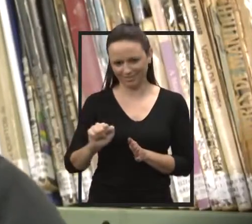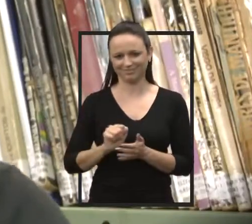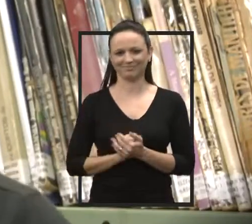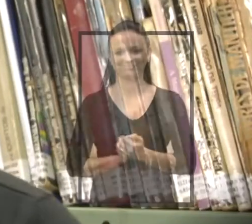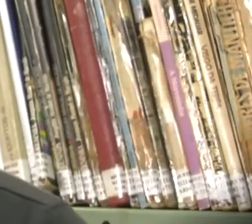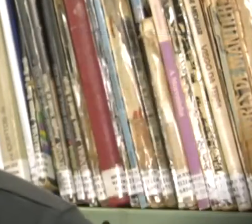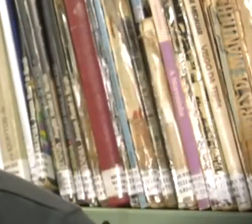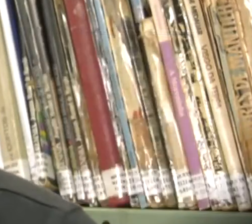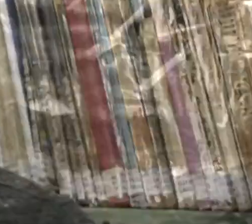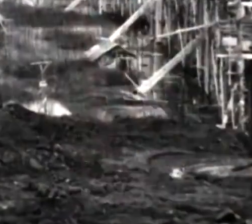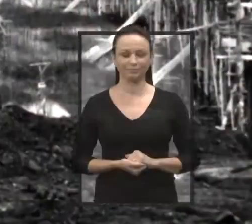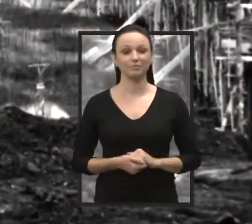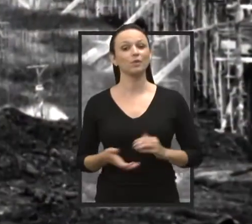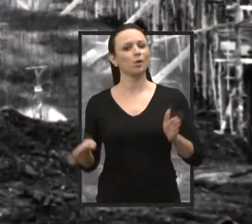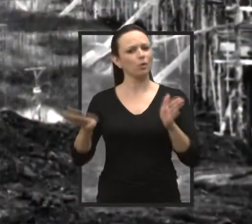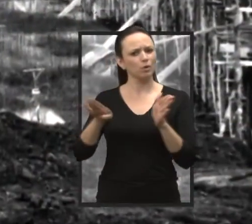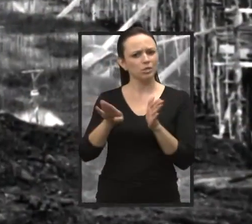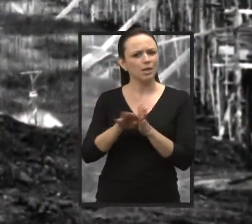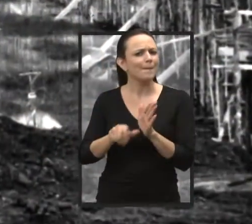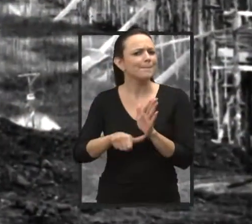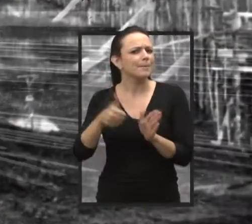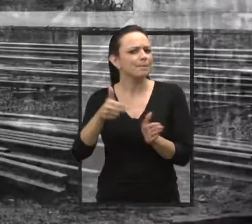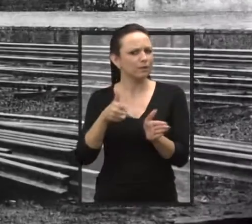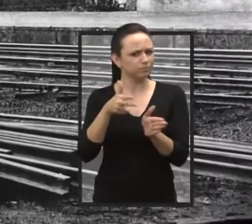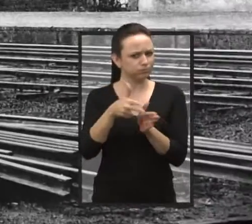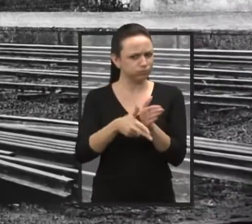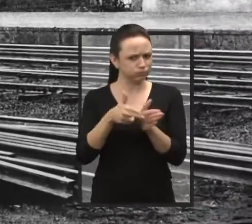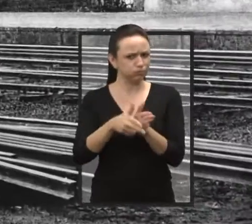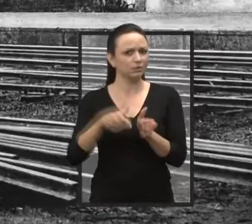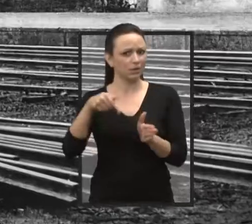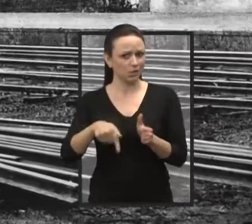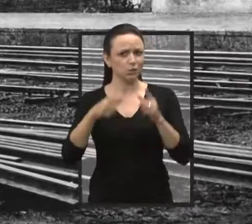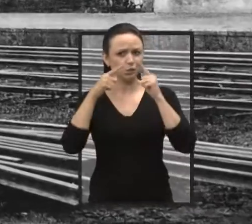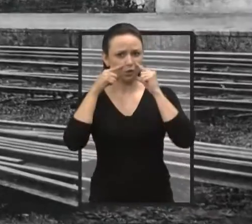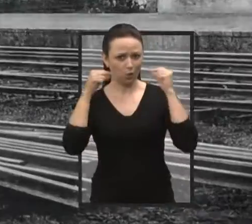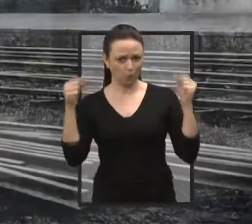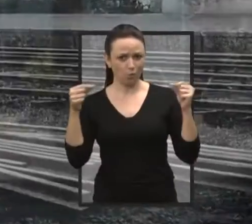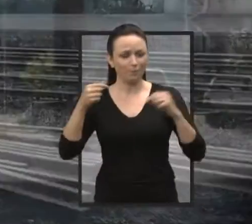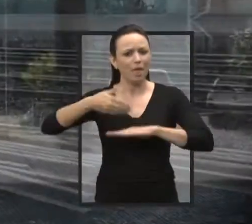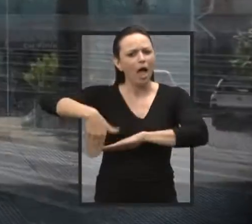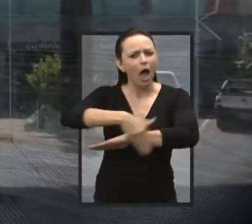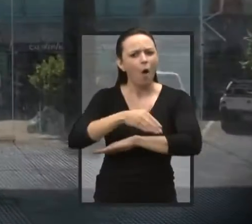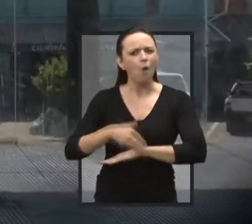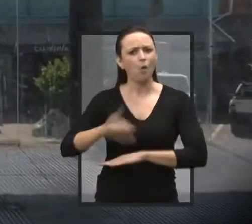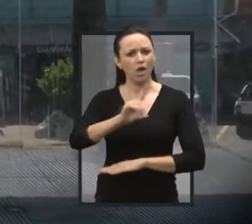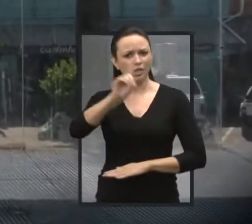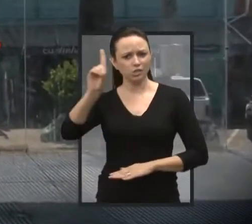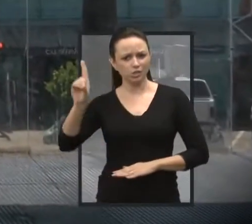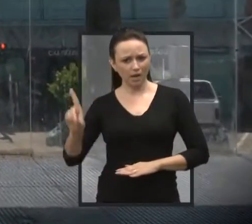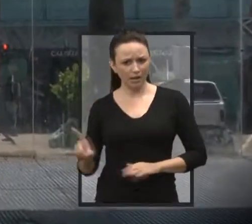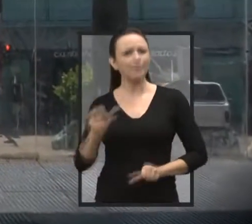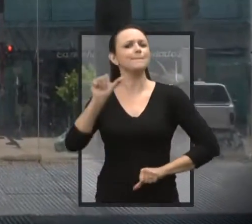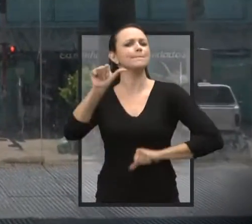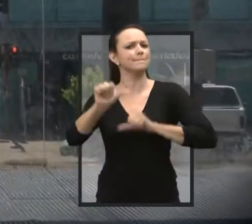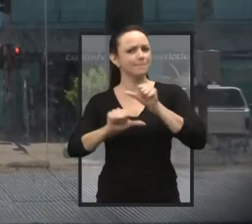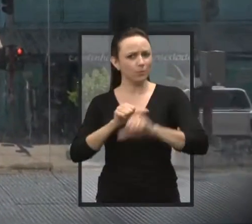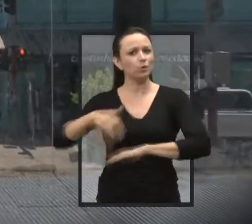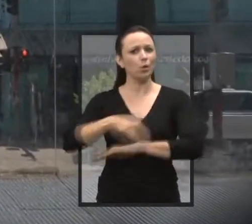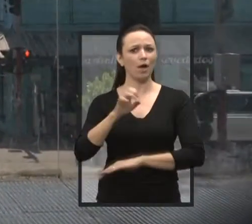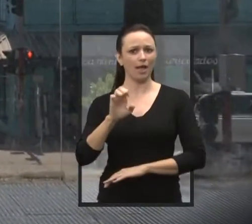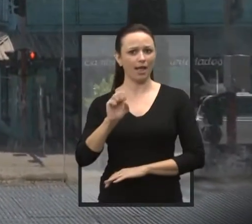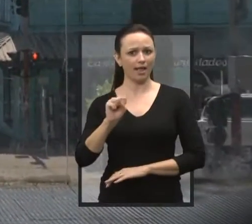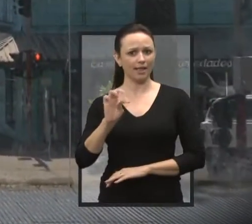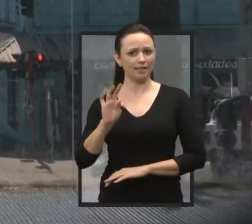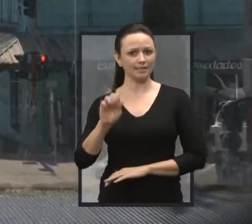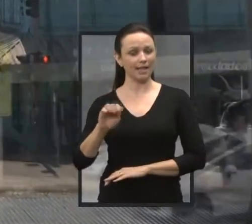foi denominada dessa forma. Com a chegada da primeira linha férrea a Jaú, a Rua da Direita se converte então em Rua